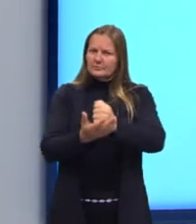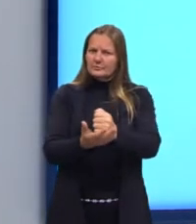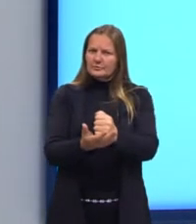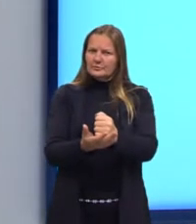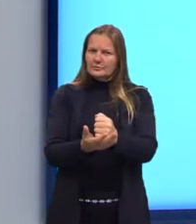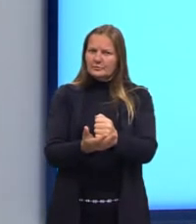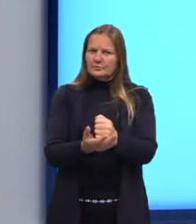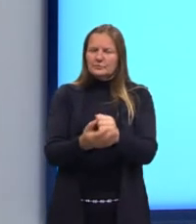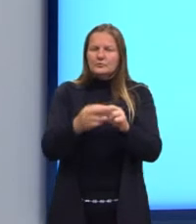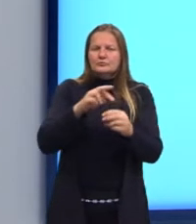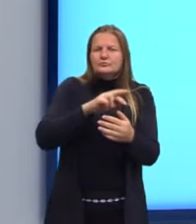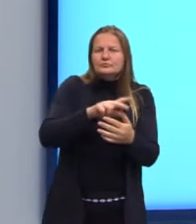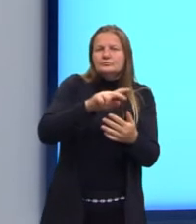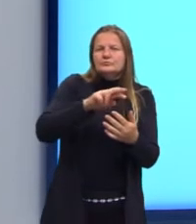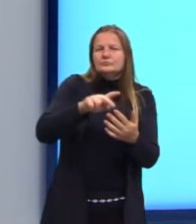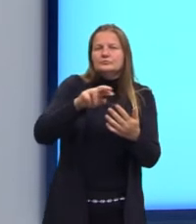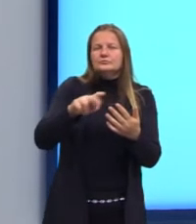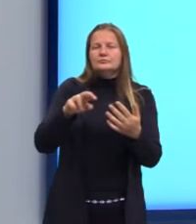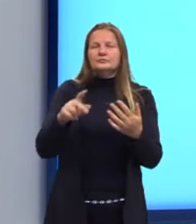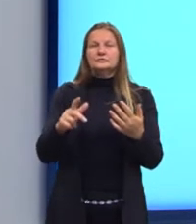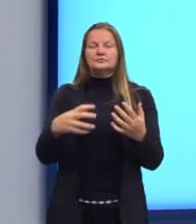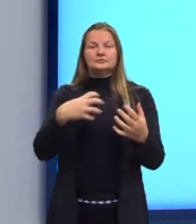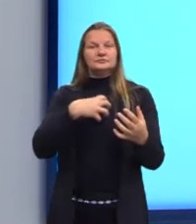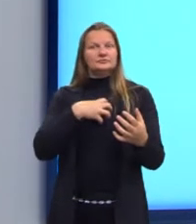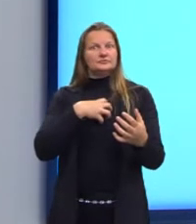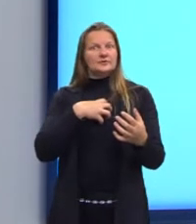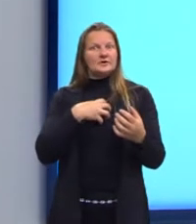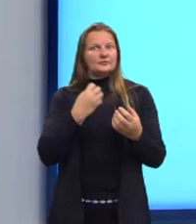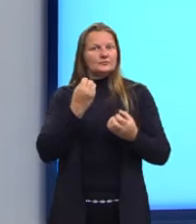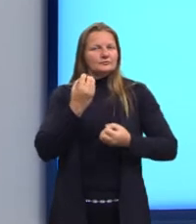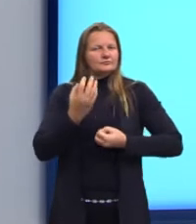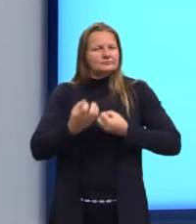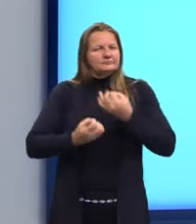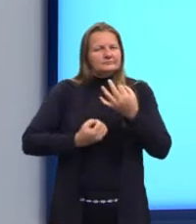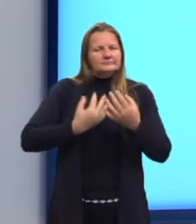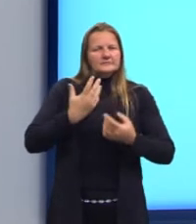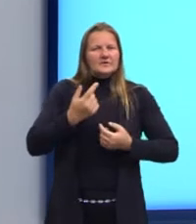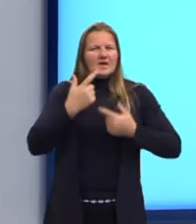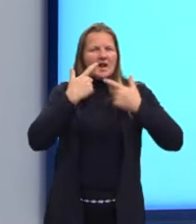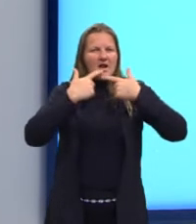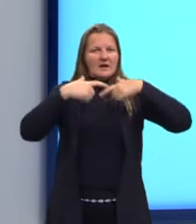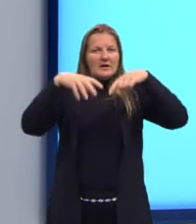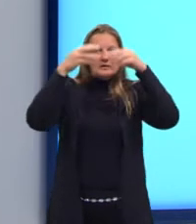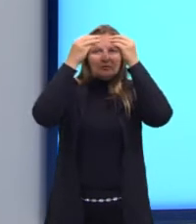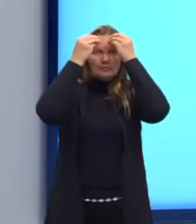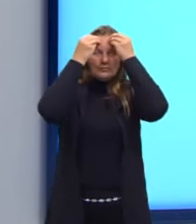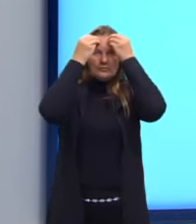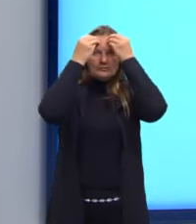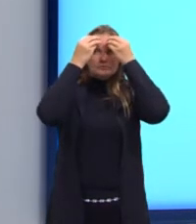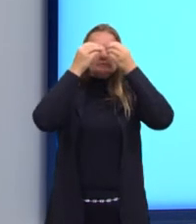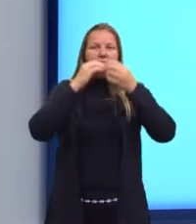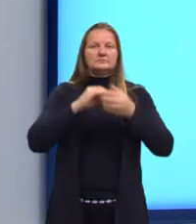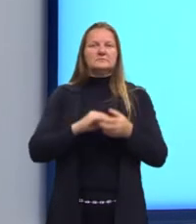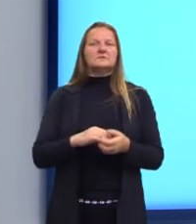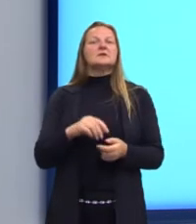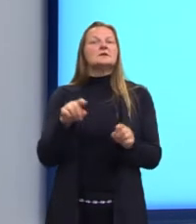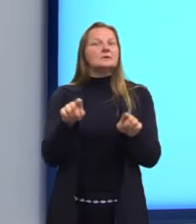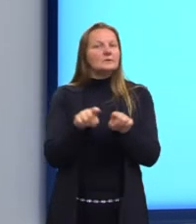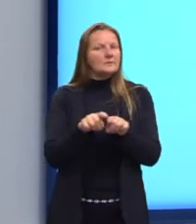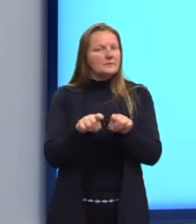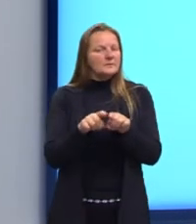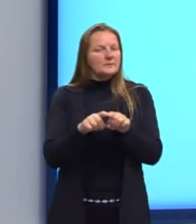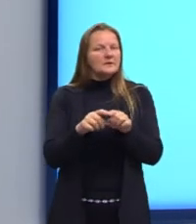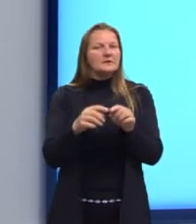nas diferentes formas de expressão de linguagem ou seja